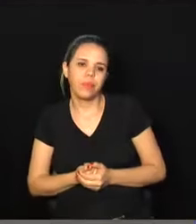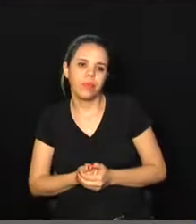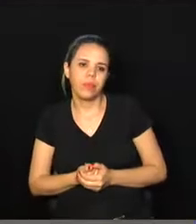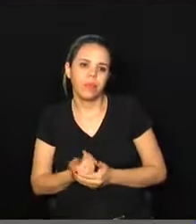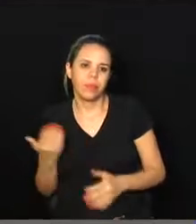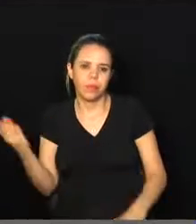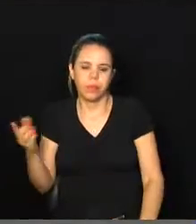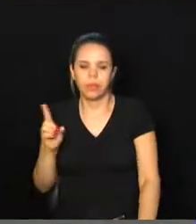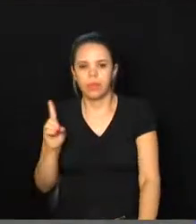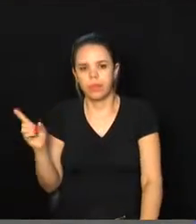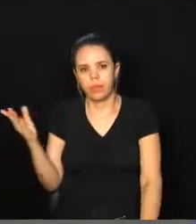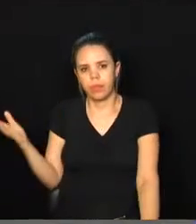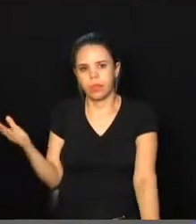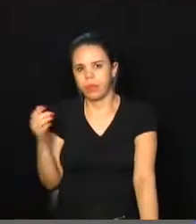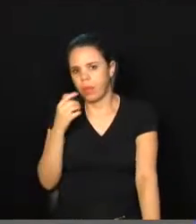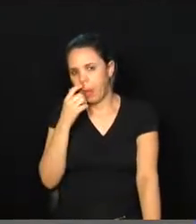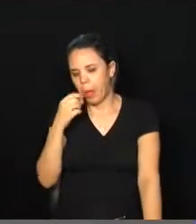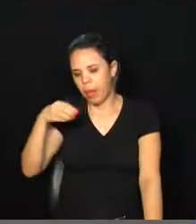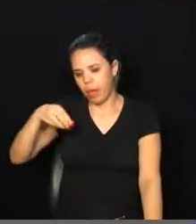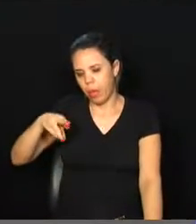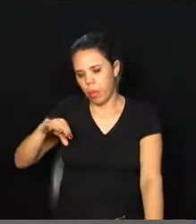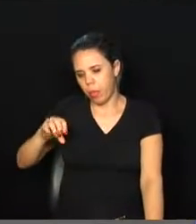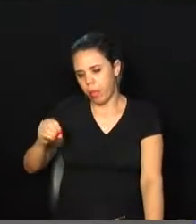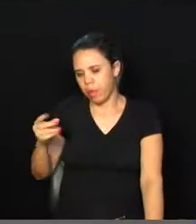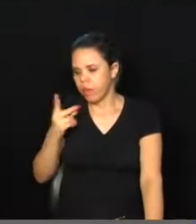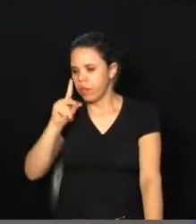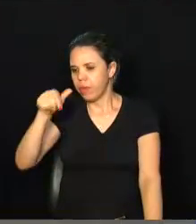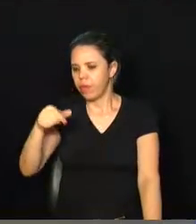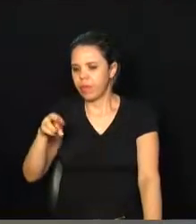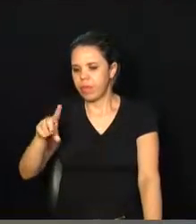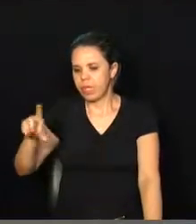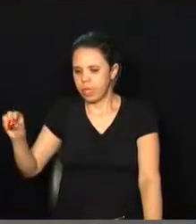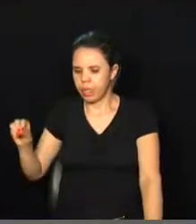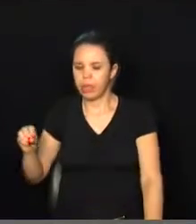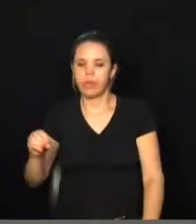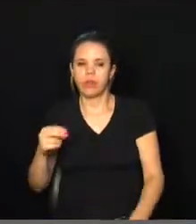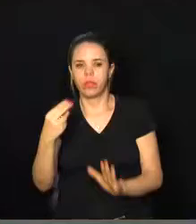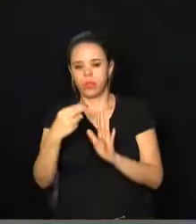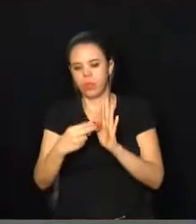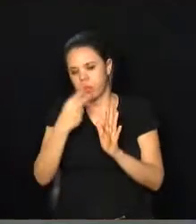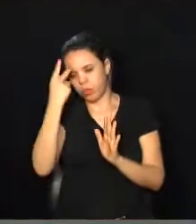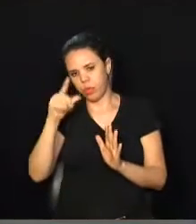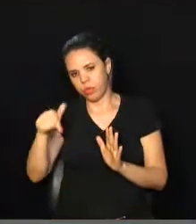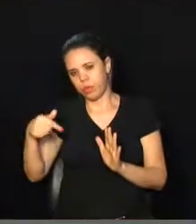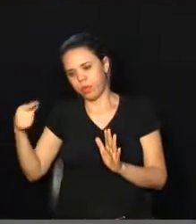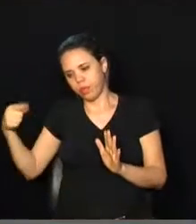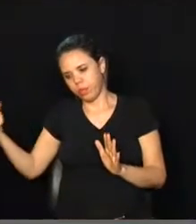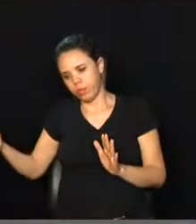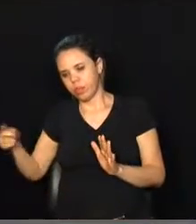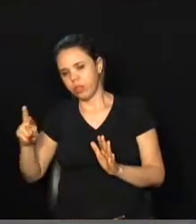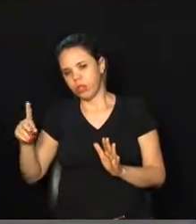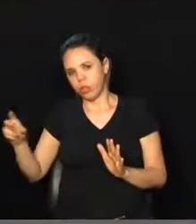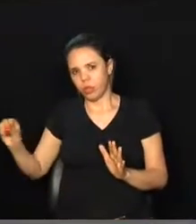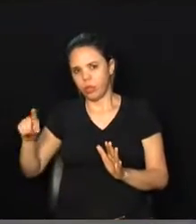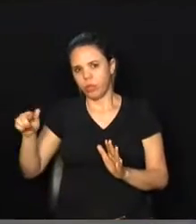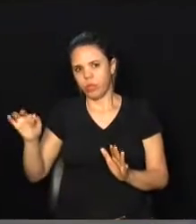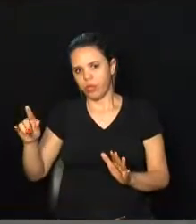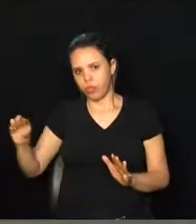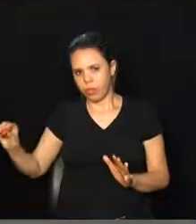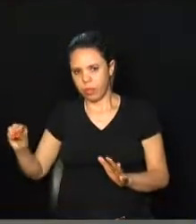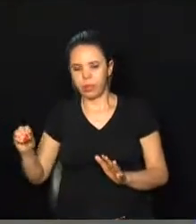lado direito, o Márcio falando, depois o Marcelo, e, na sequência, o Ricardo e o